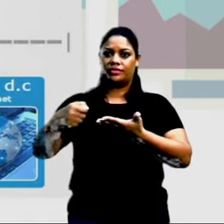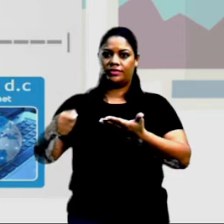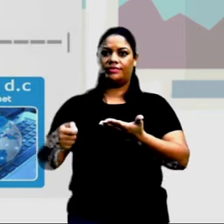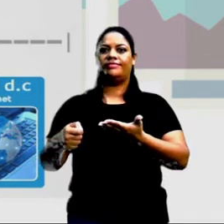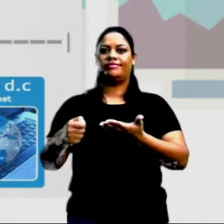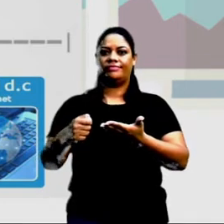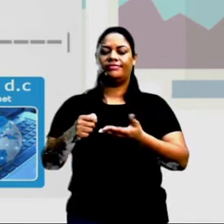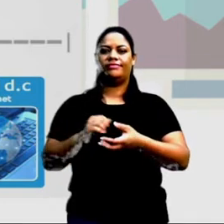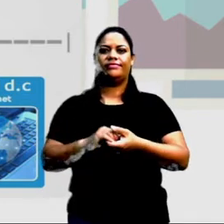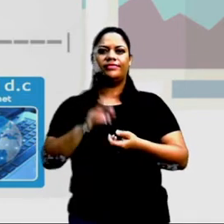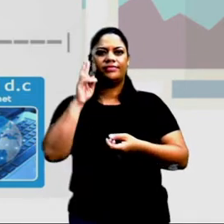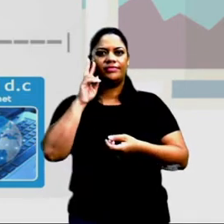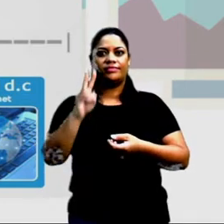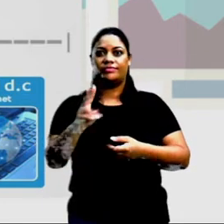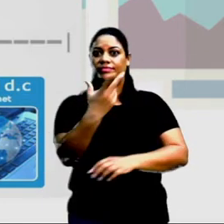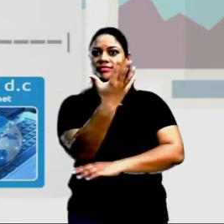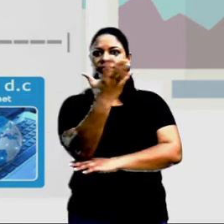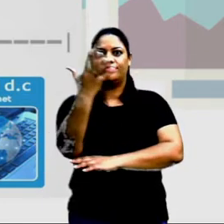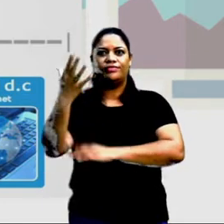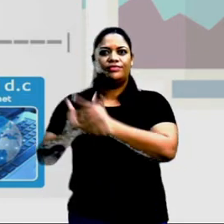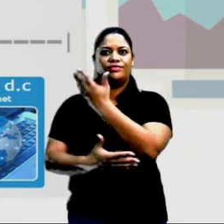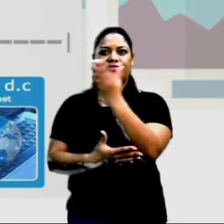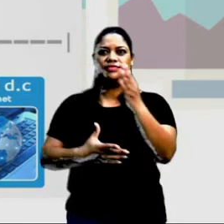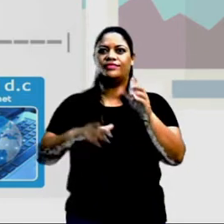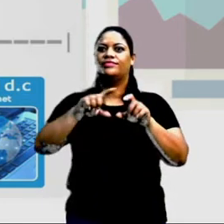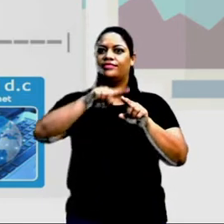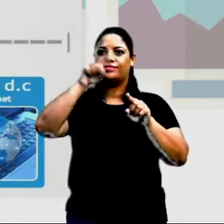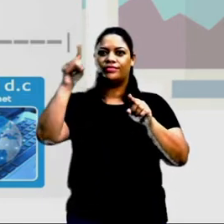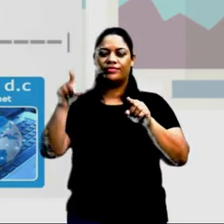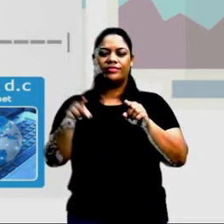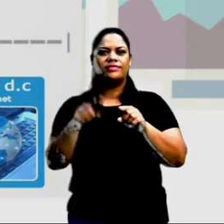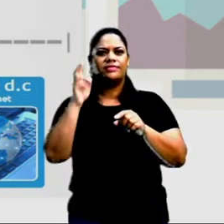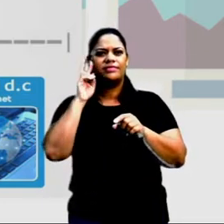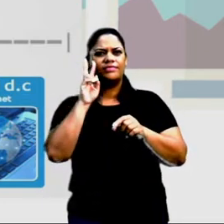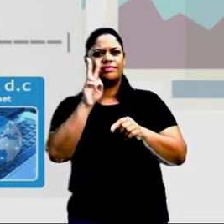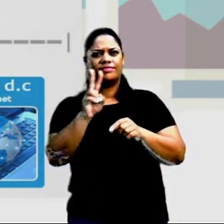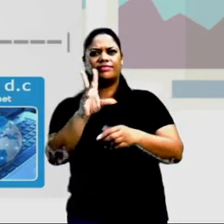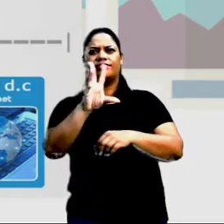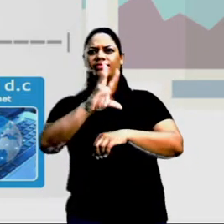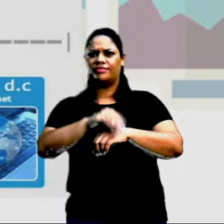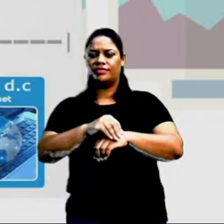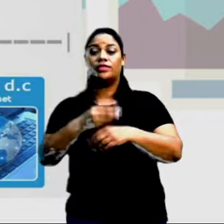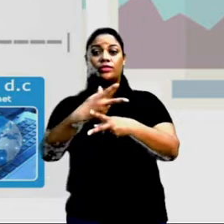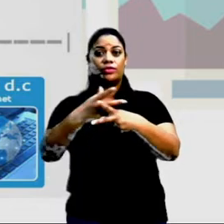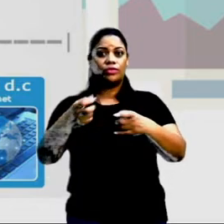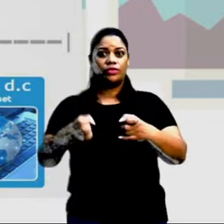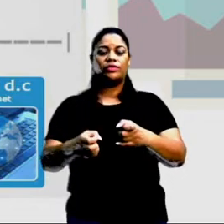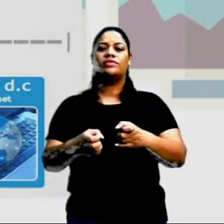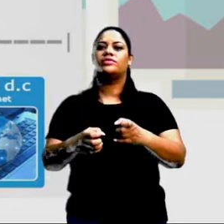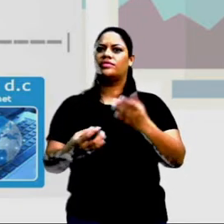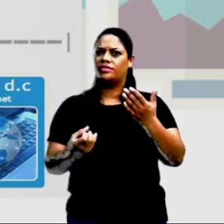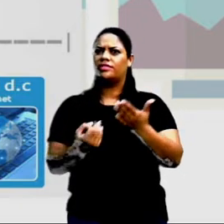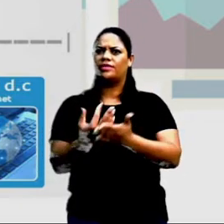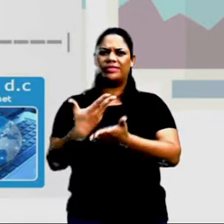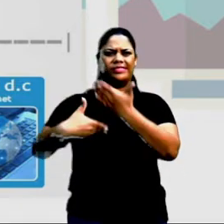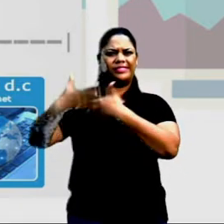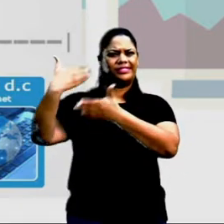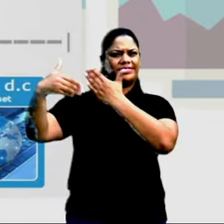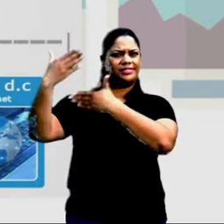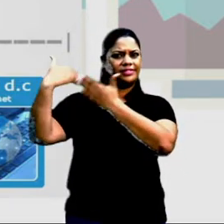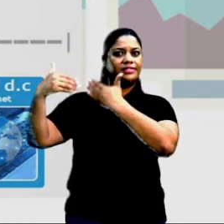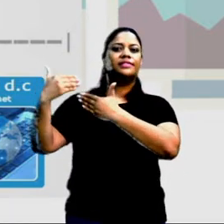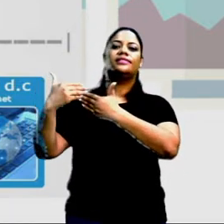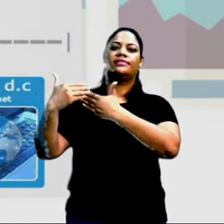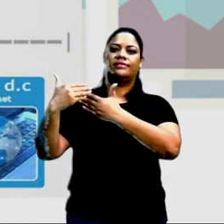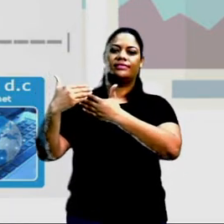gente conhece, né, fatos históricos, coisas que aconteceram na pré-história antigamente, porque as